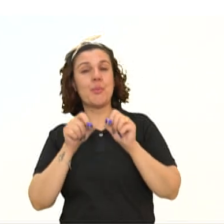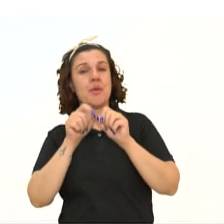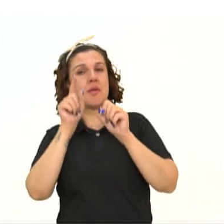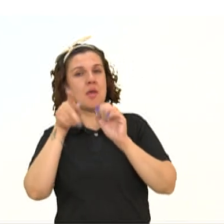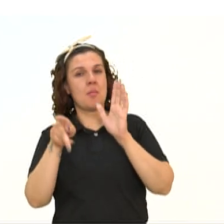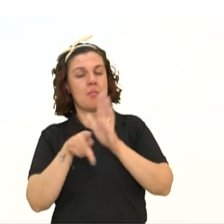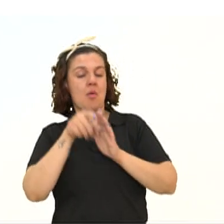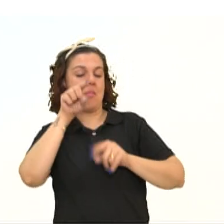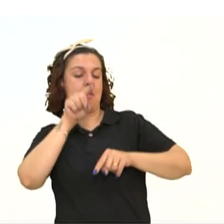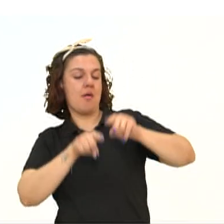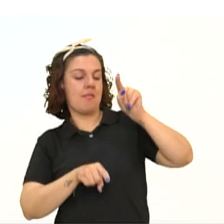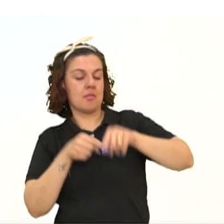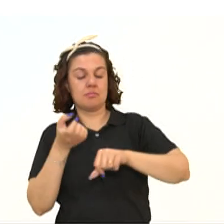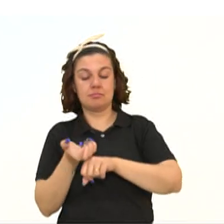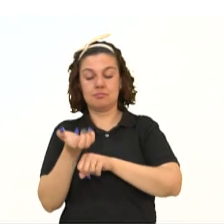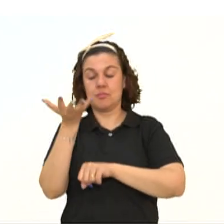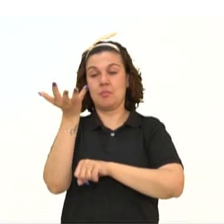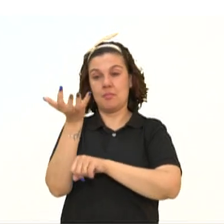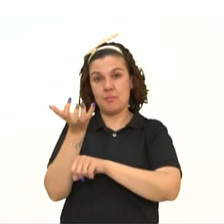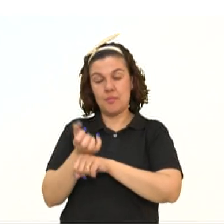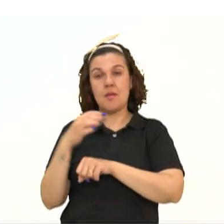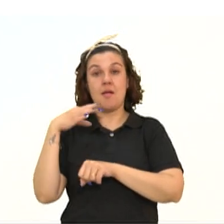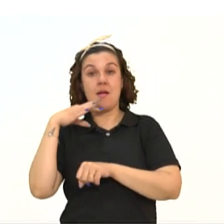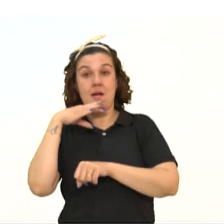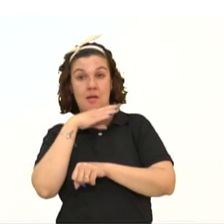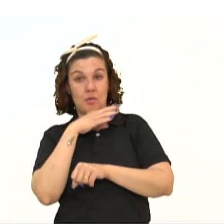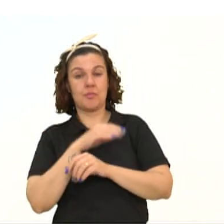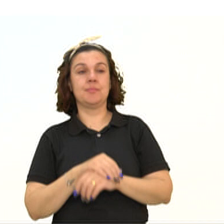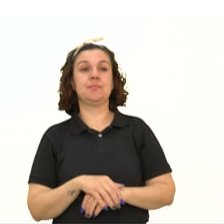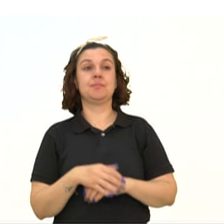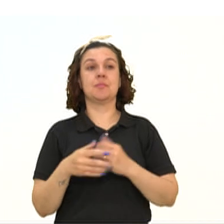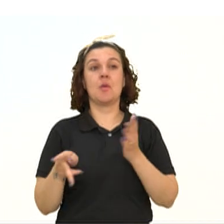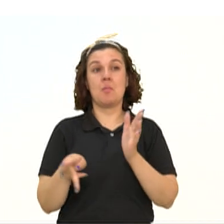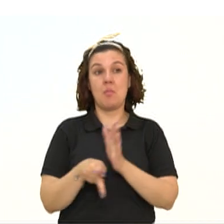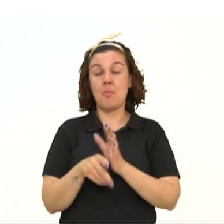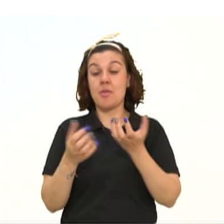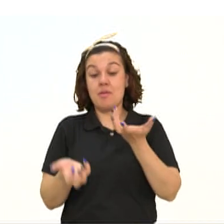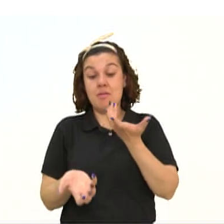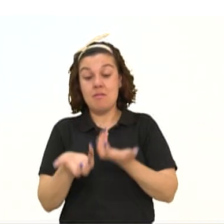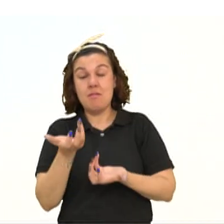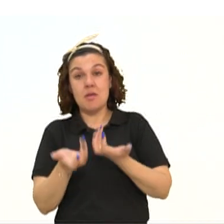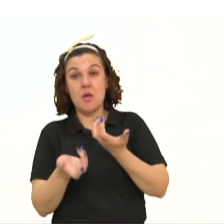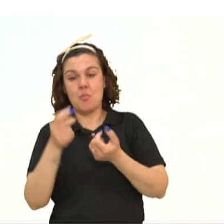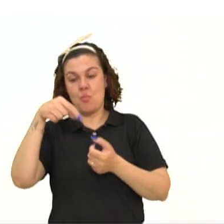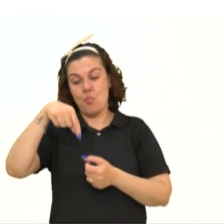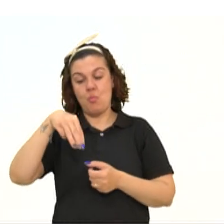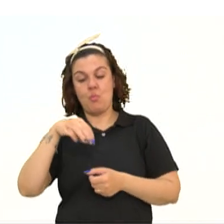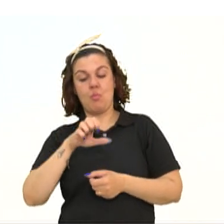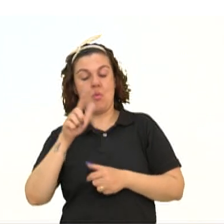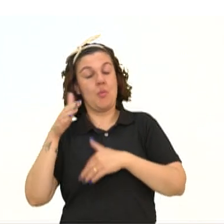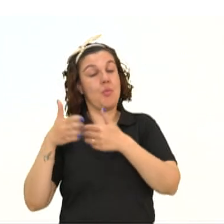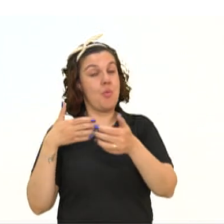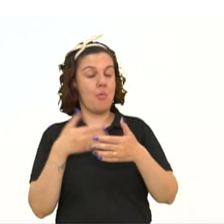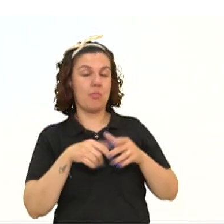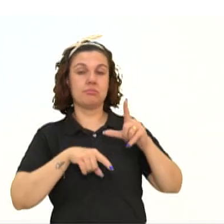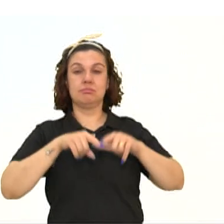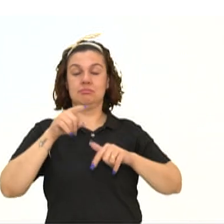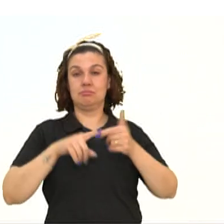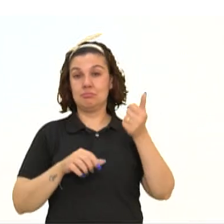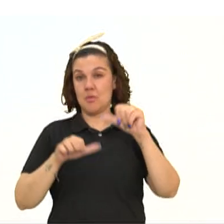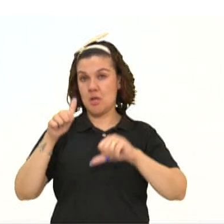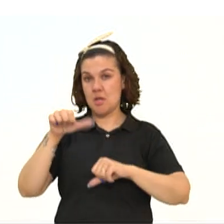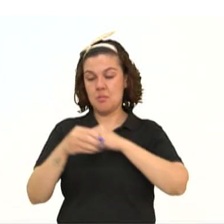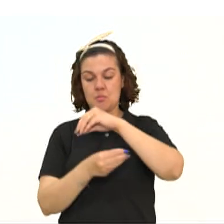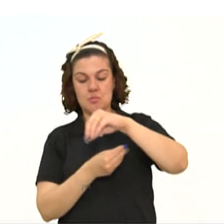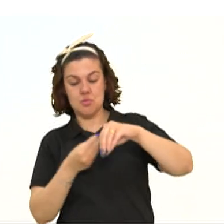variação da entalpia liberada sobre a forma de calor através da queima de 1 mol de qualquer substância, estando